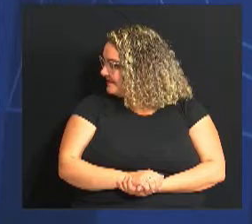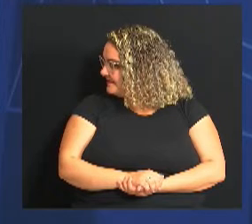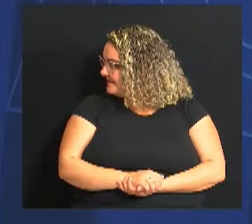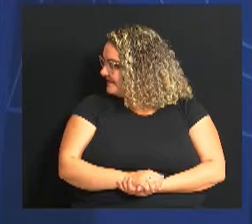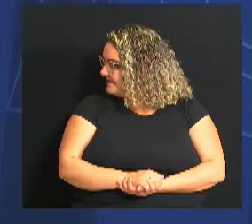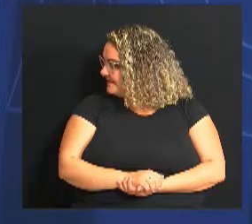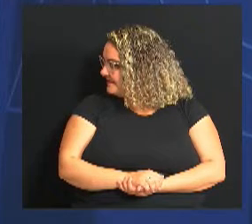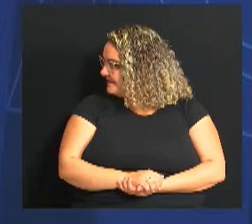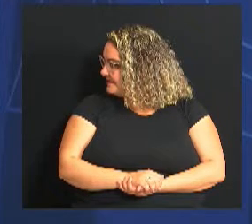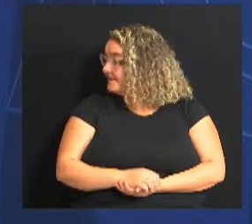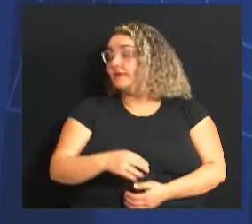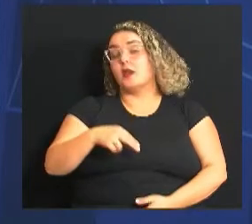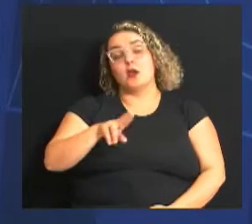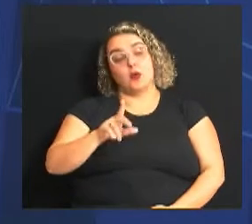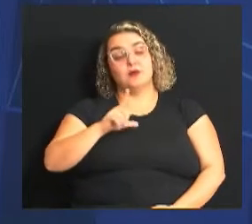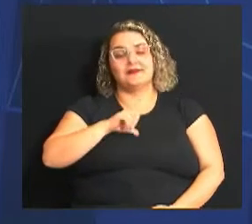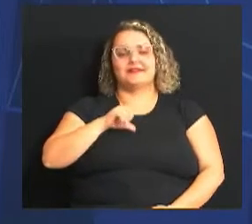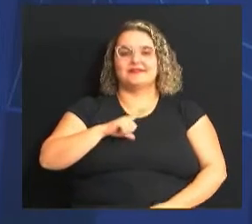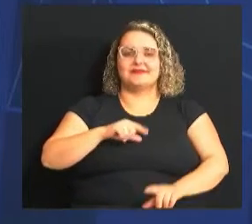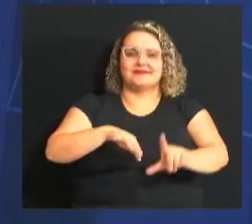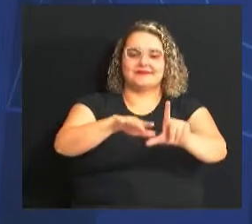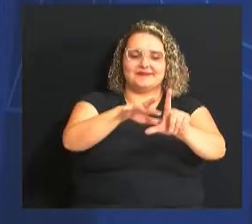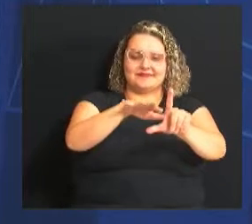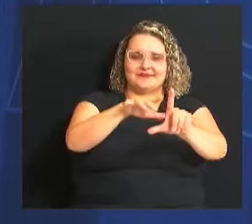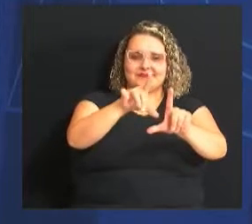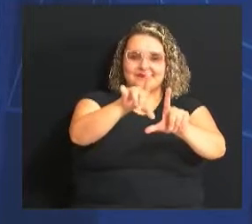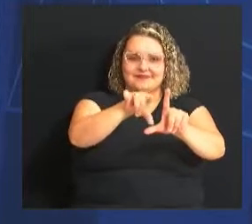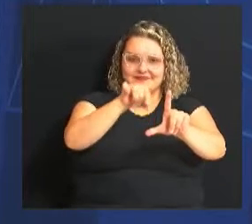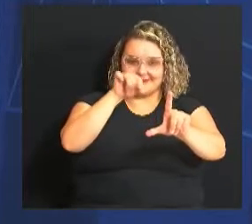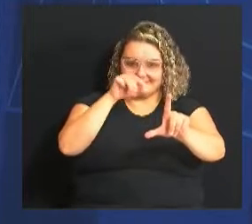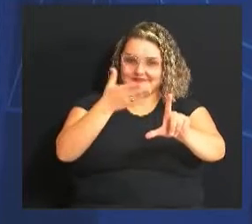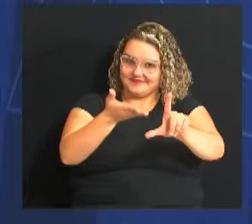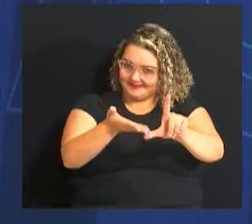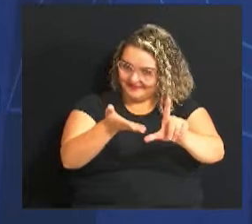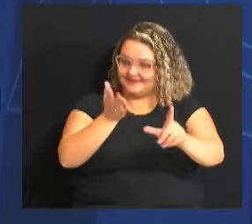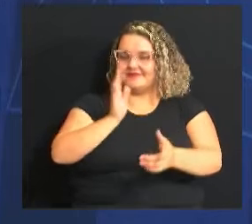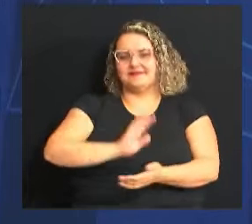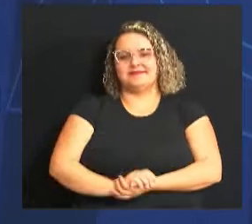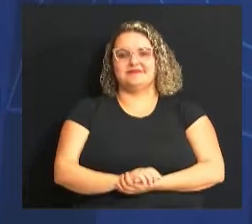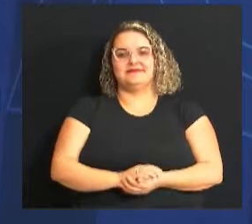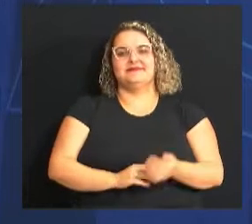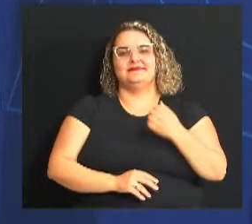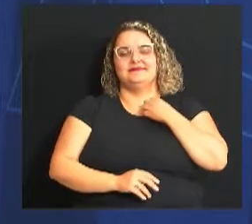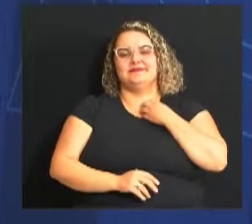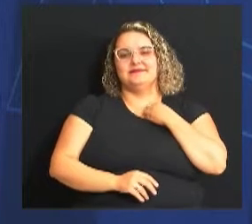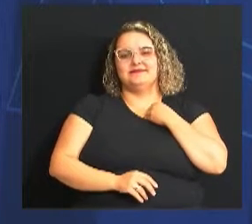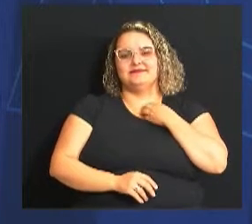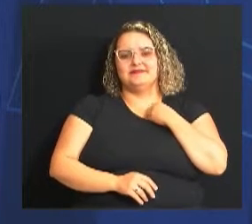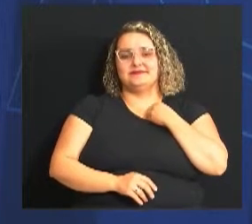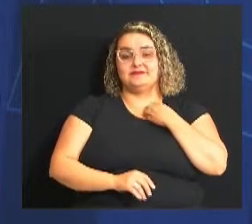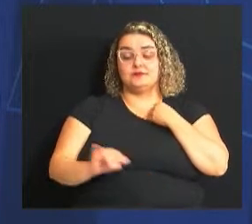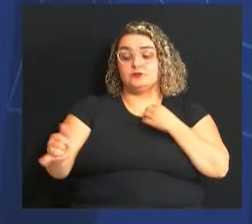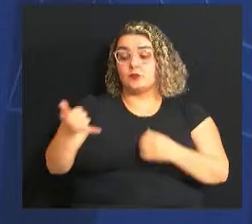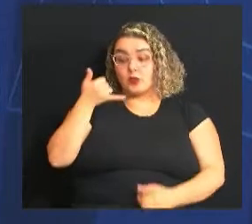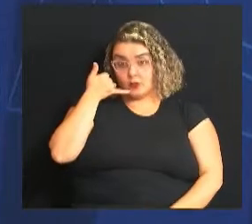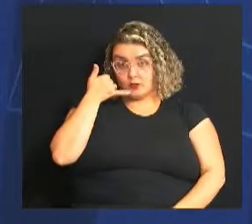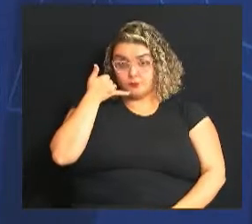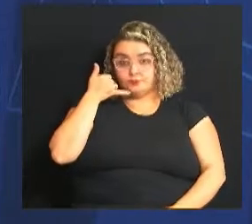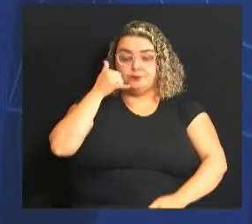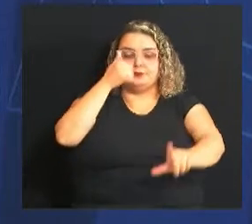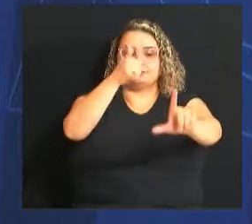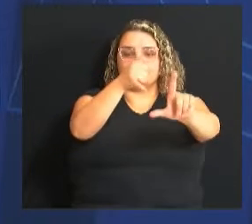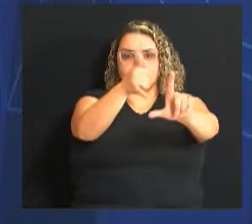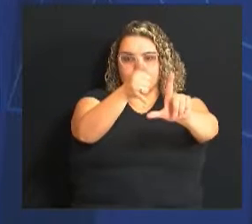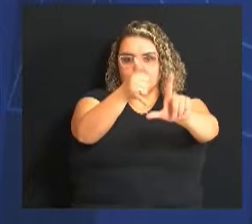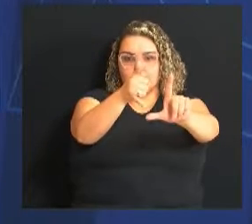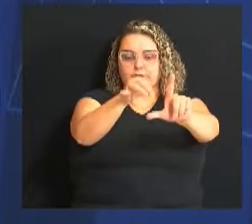97829-3776, ou você tem a opção de enviar a mensagem através do nosso QR Code. Com a câmera do seu celular apontada para